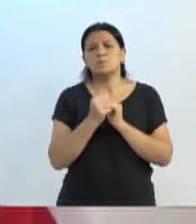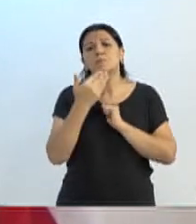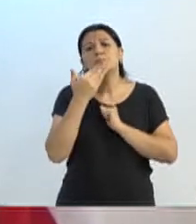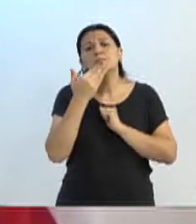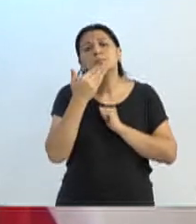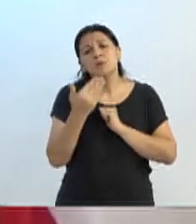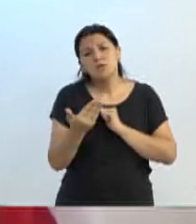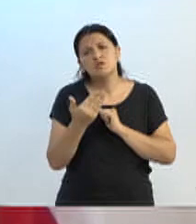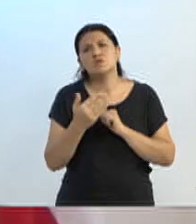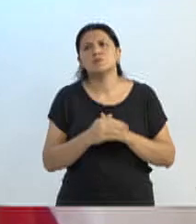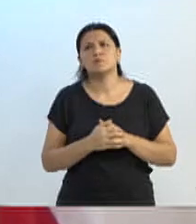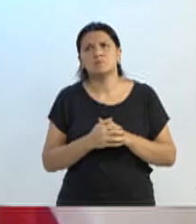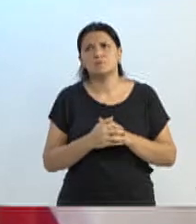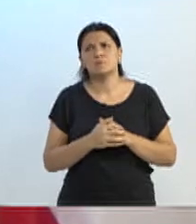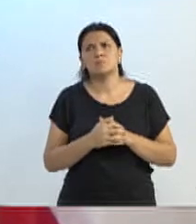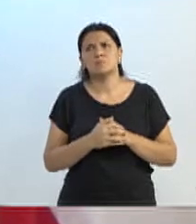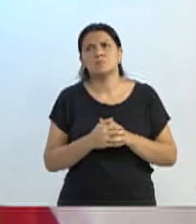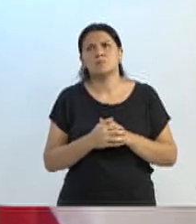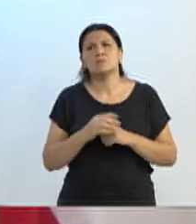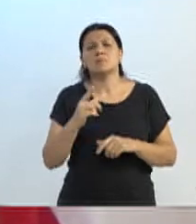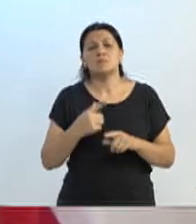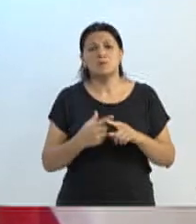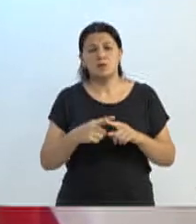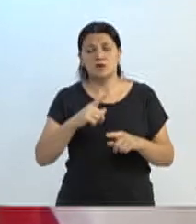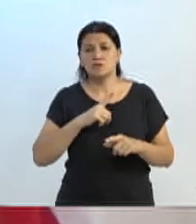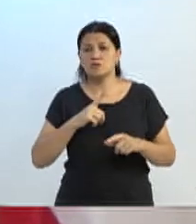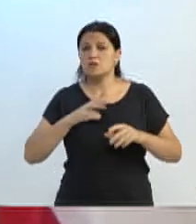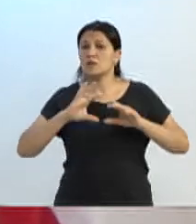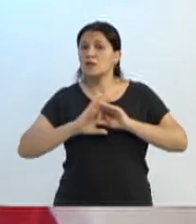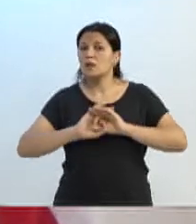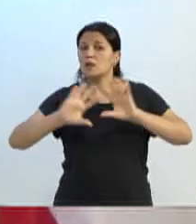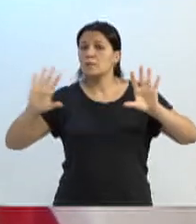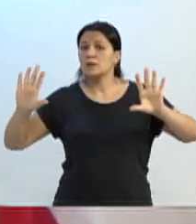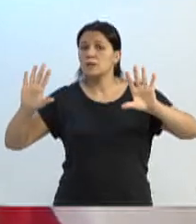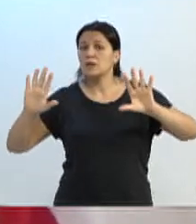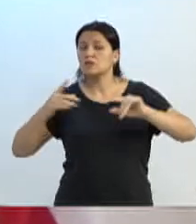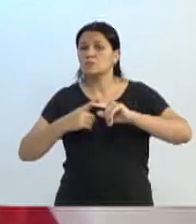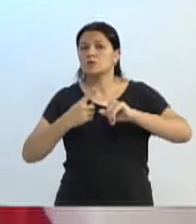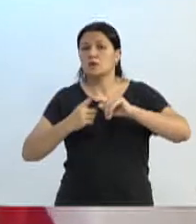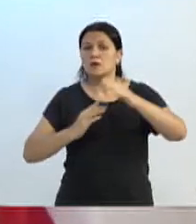temos a liberdade, agora que foi aprovado,